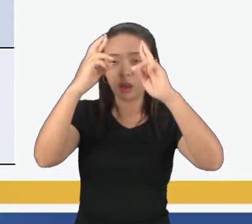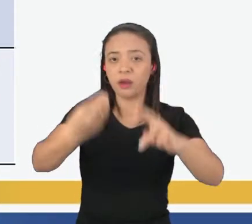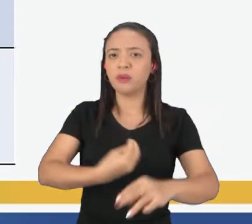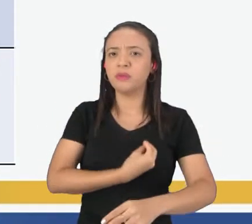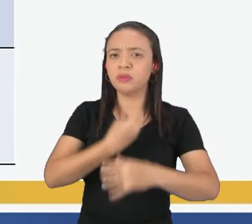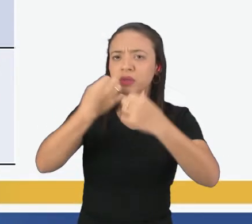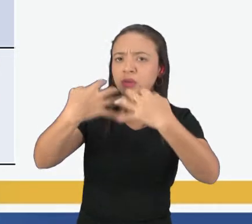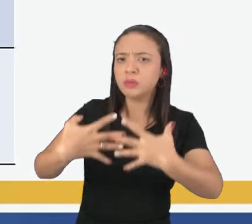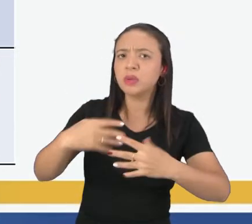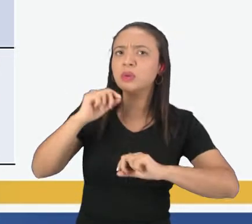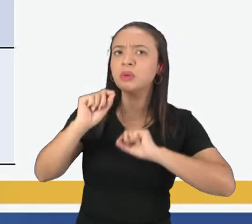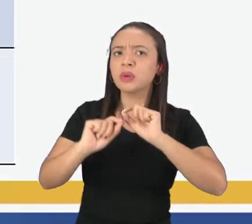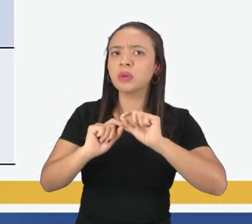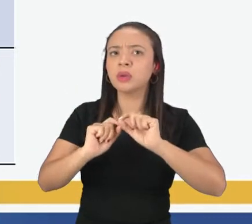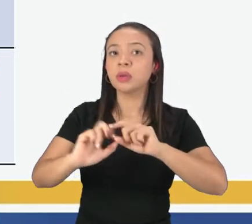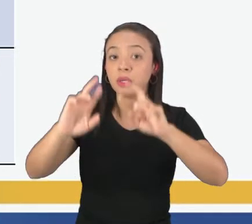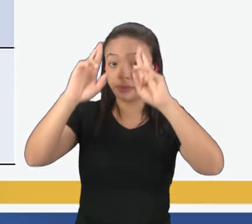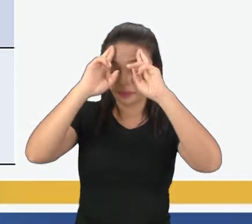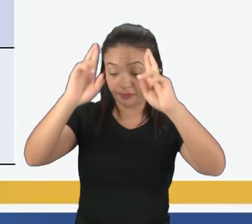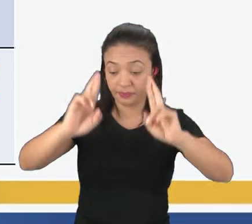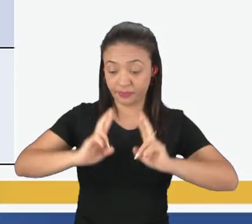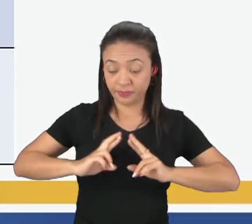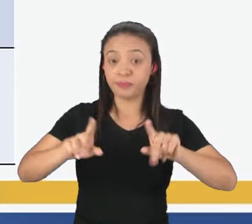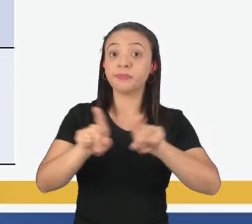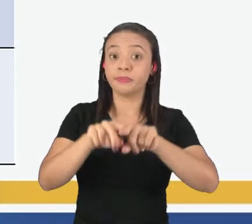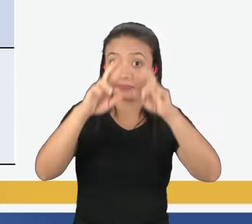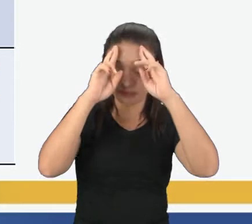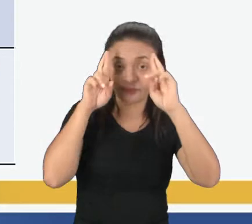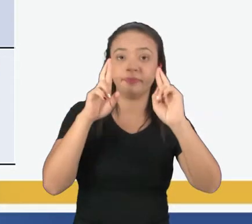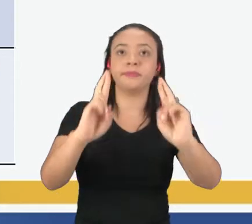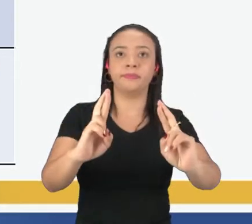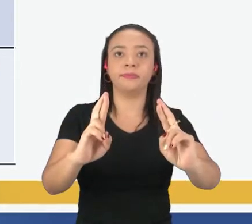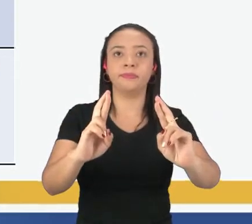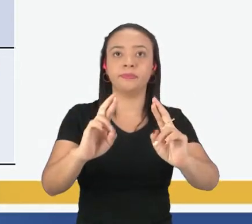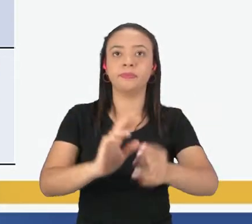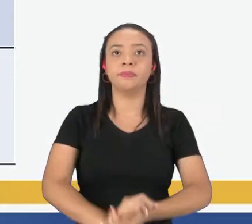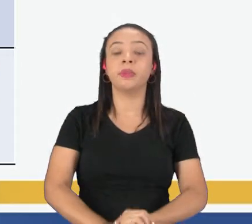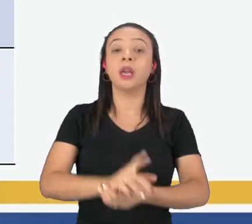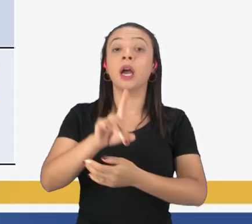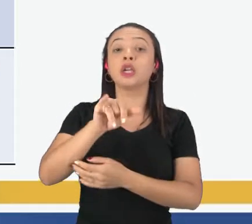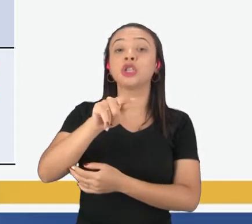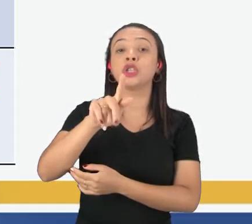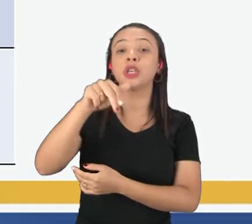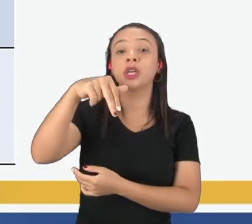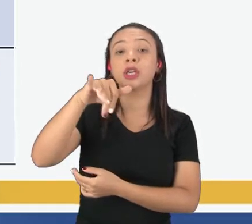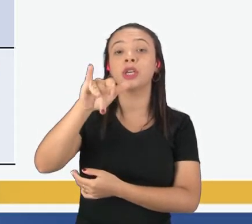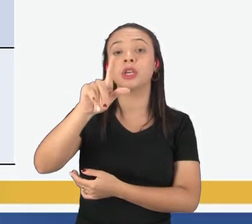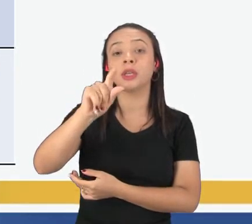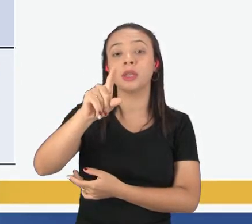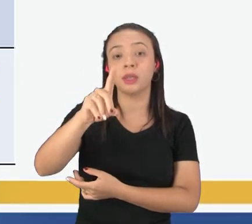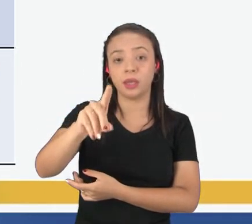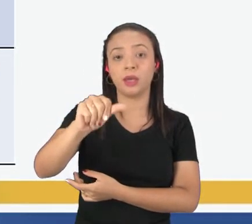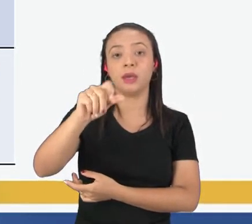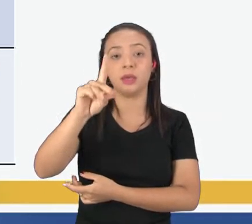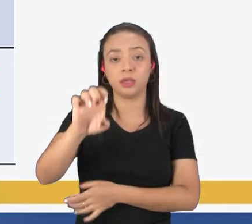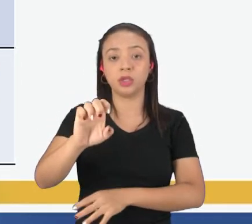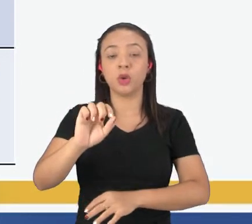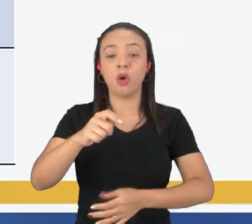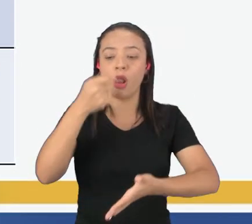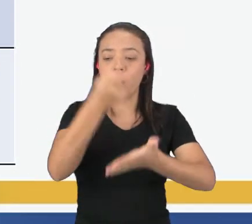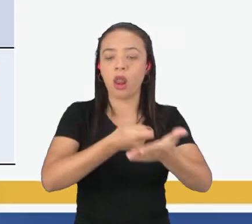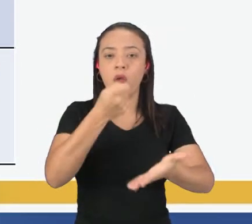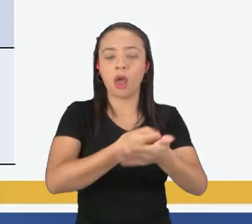a dizer nessa área? Respeito a si e respeito ao outro. E, com respeito à dignidade humana, defender a